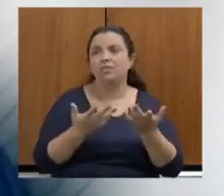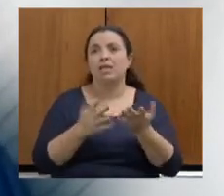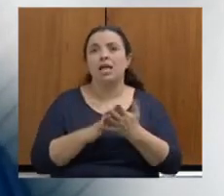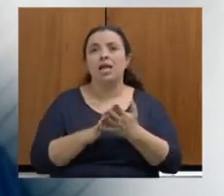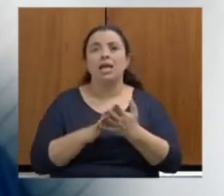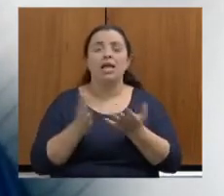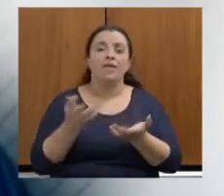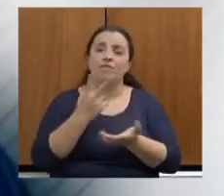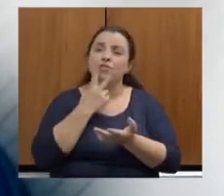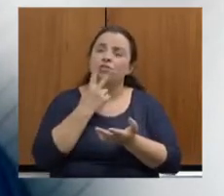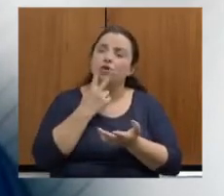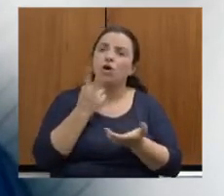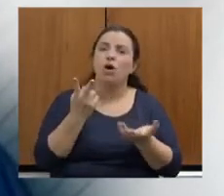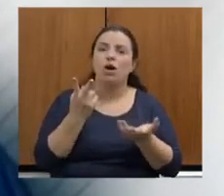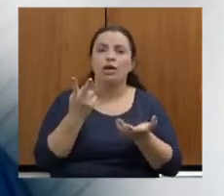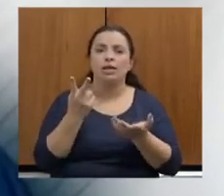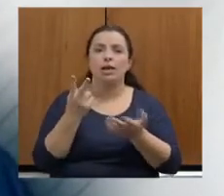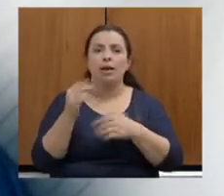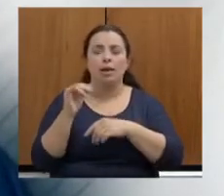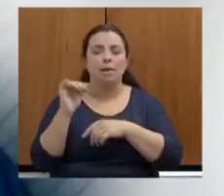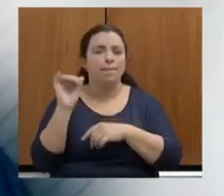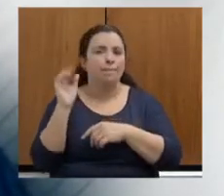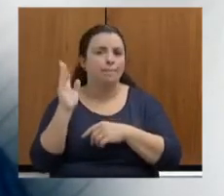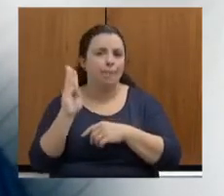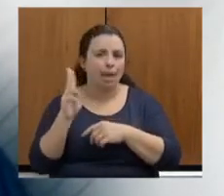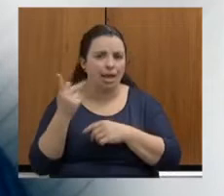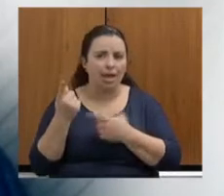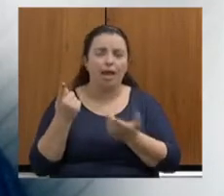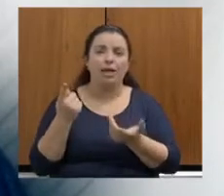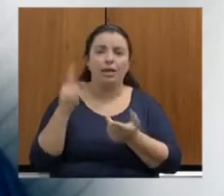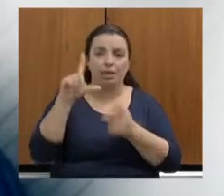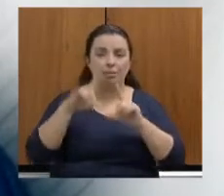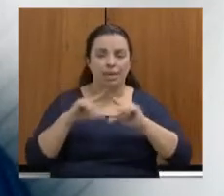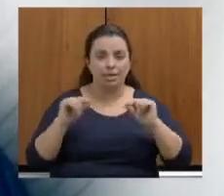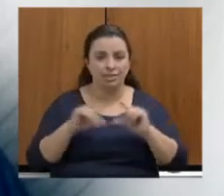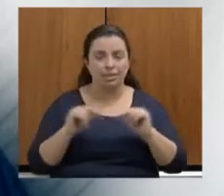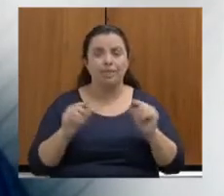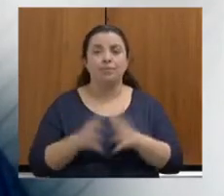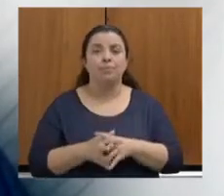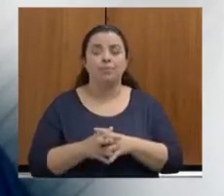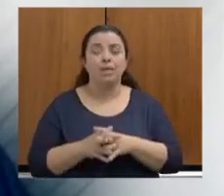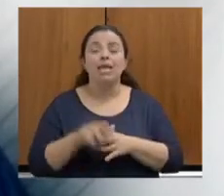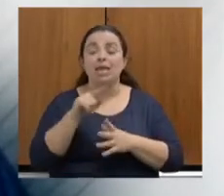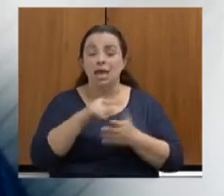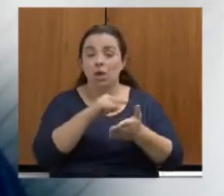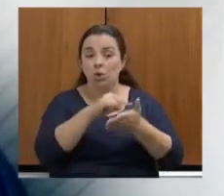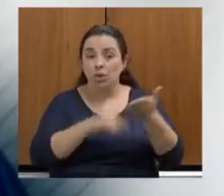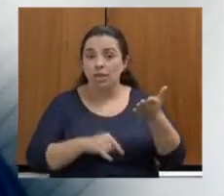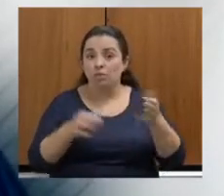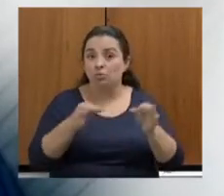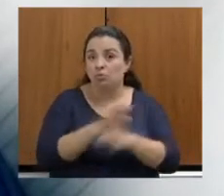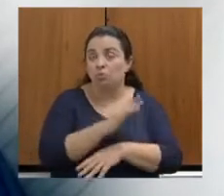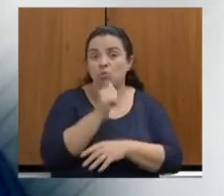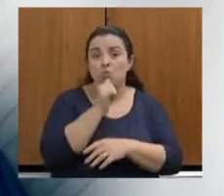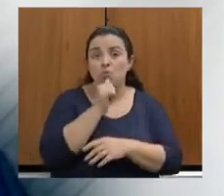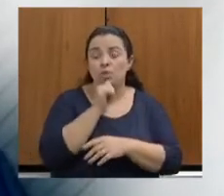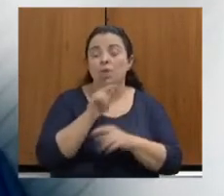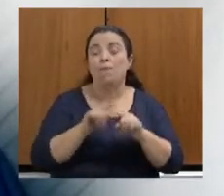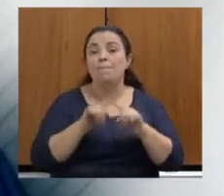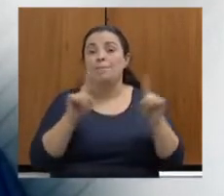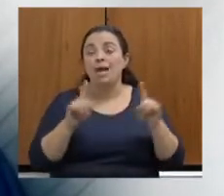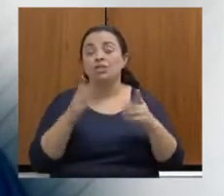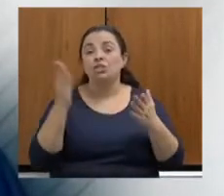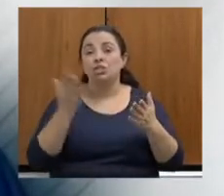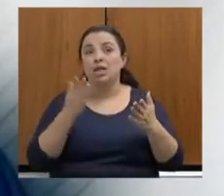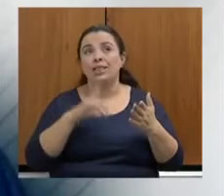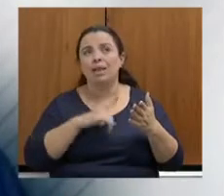que finalmente o texto né não tá absolutamente formado finalmente se tem uma ideia de um